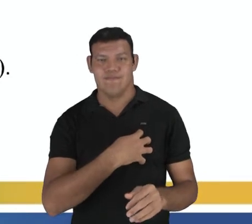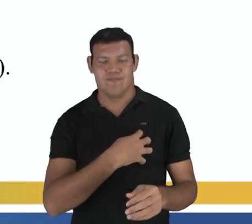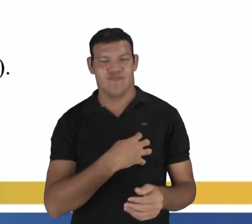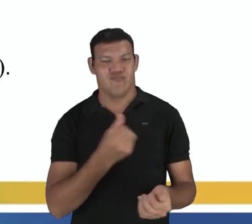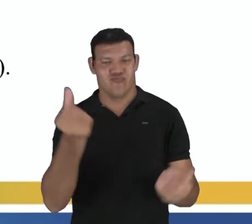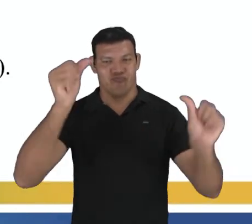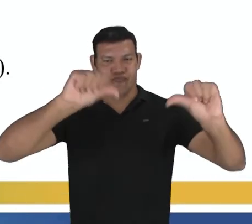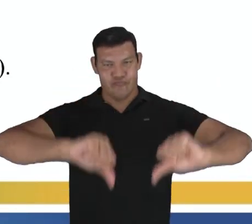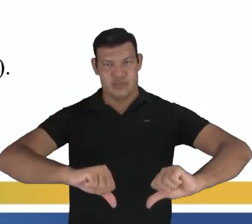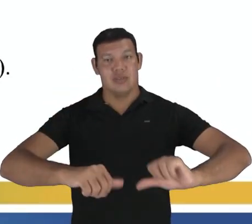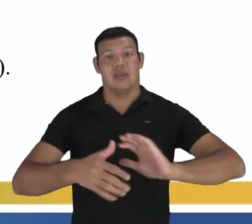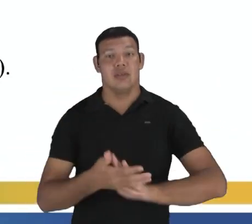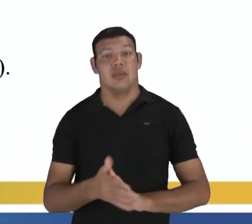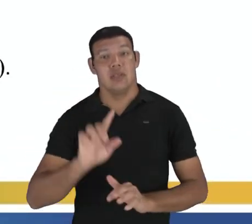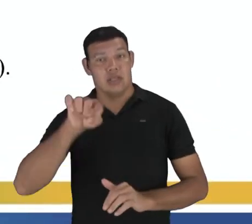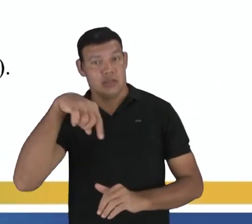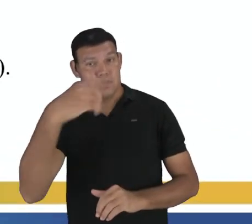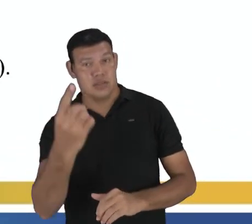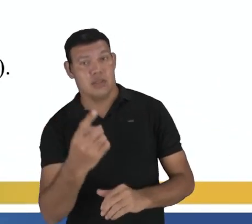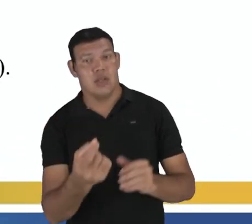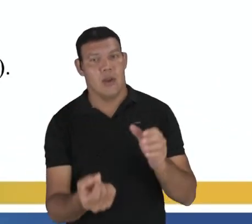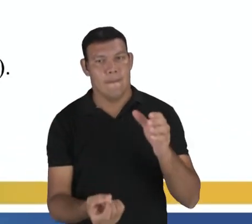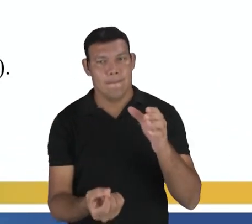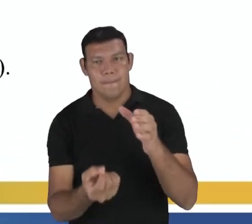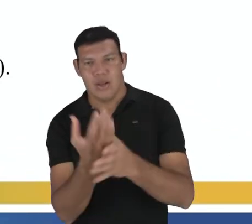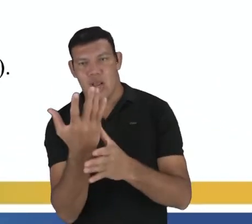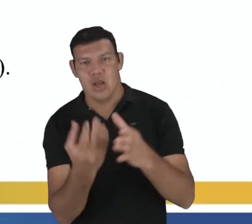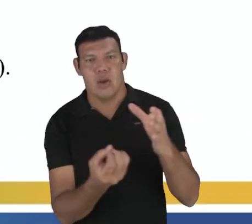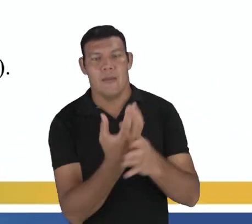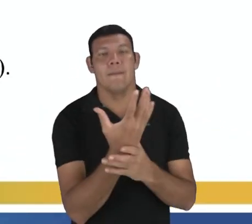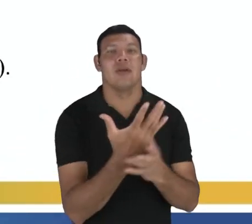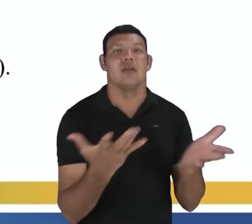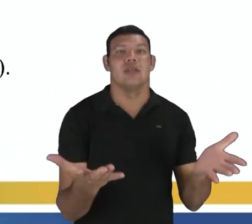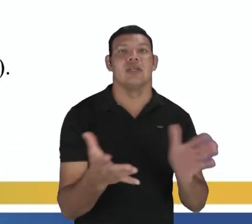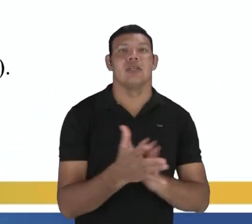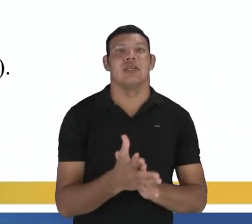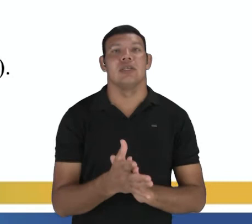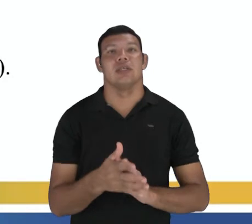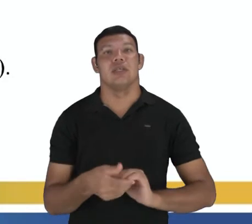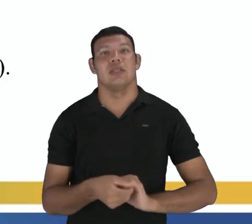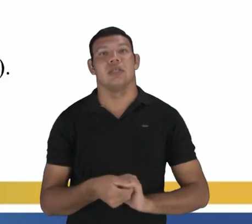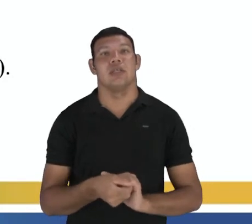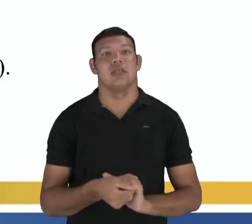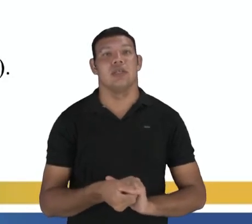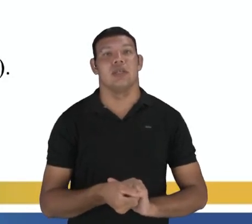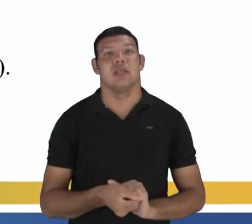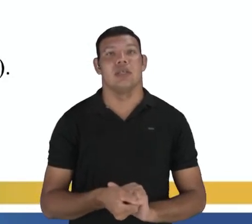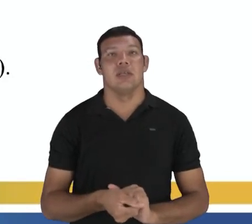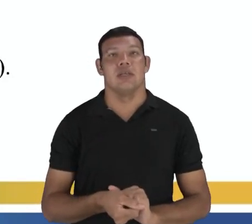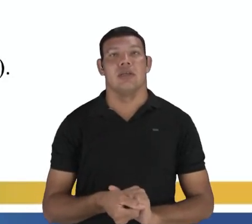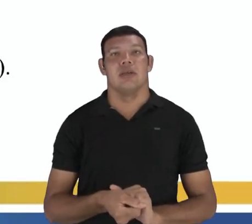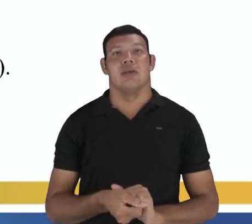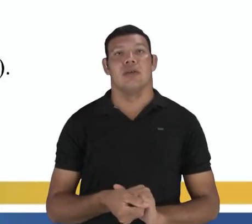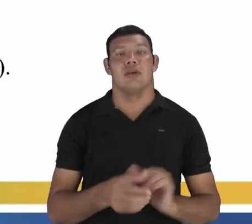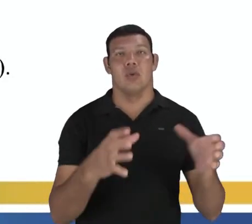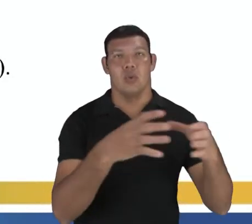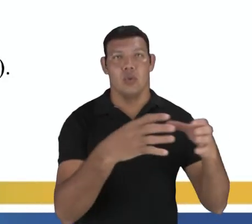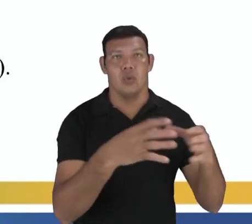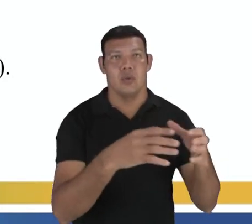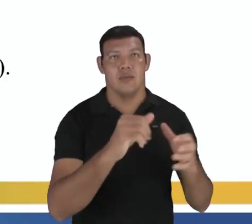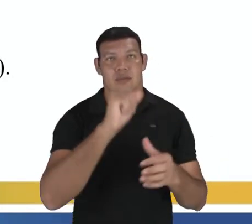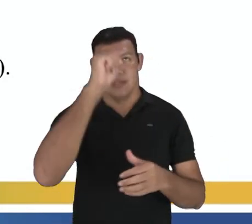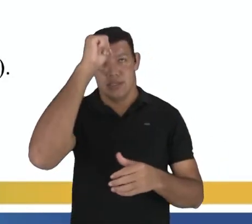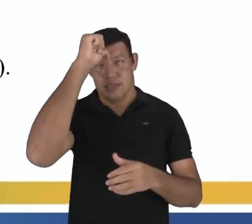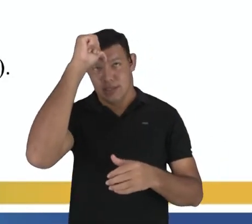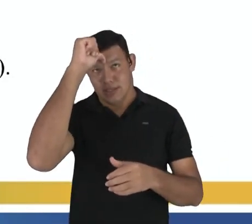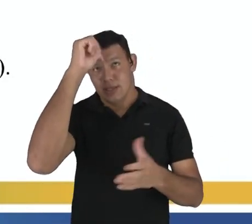fracassou de fato. Depois a gente tem a criação de companhias das Índias Ocidentais, uma empresa holandesa responsável por viabilizar